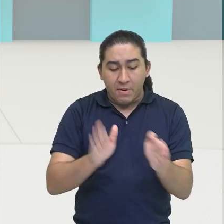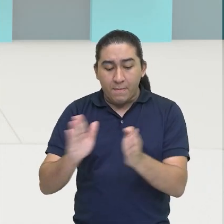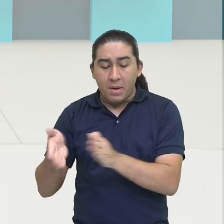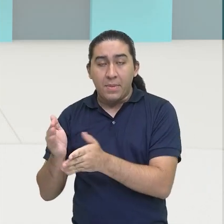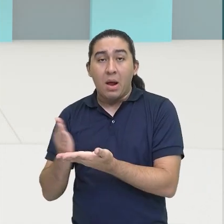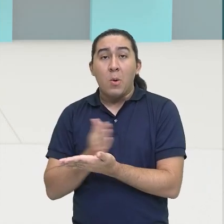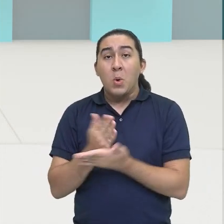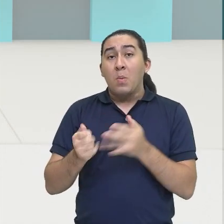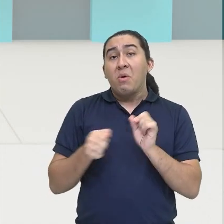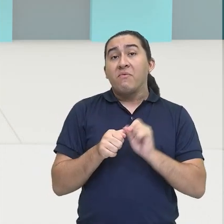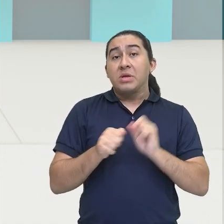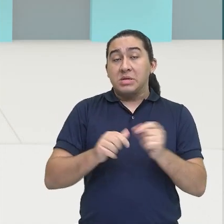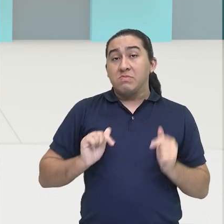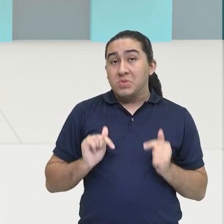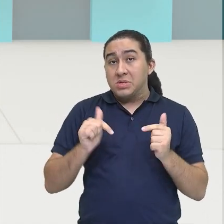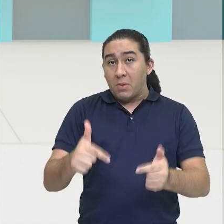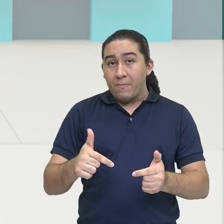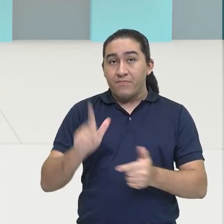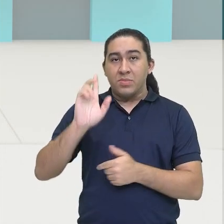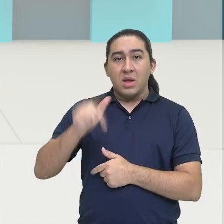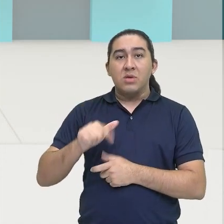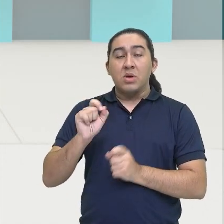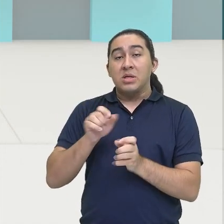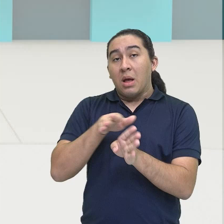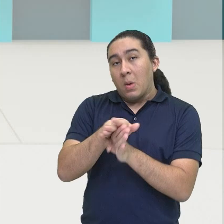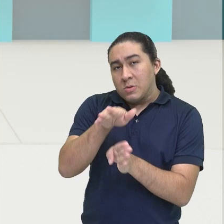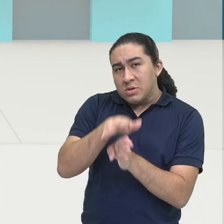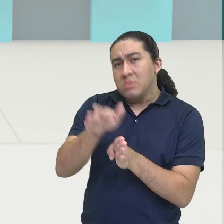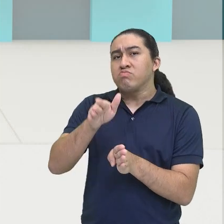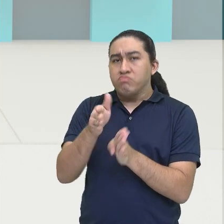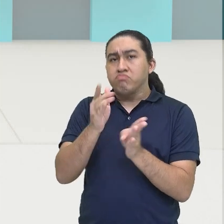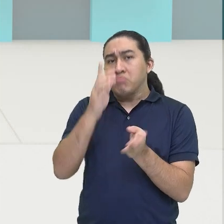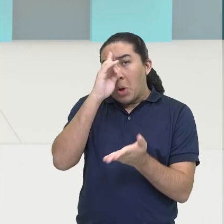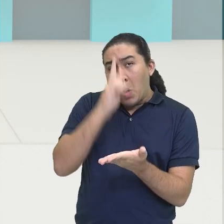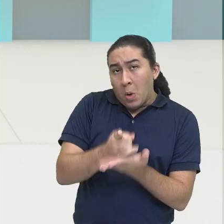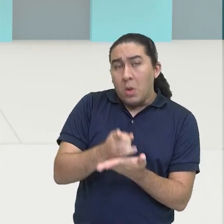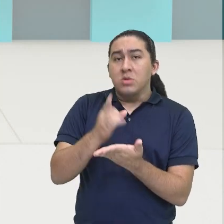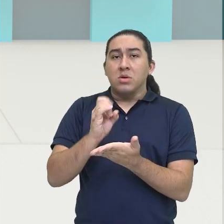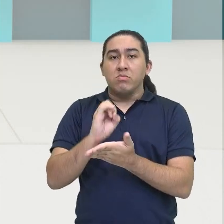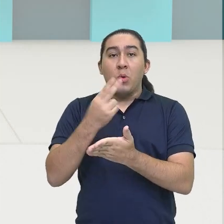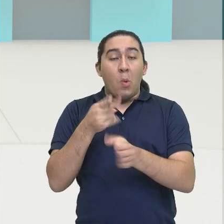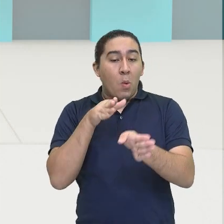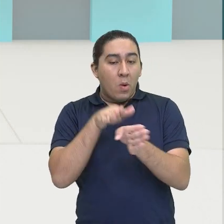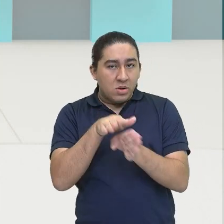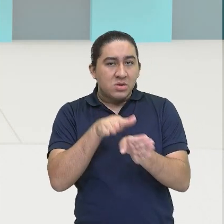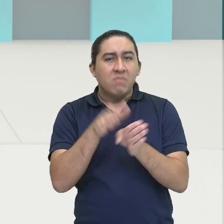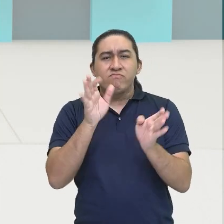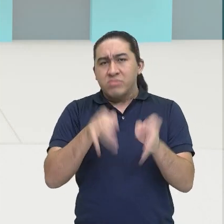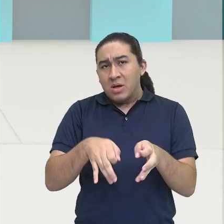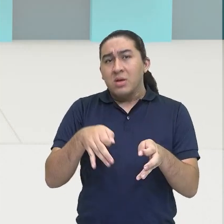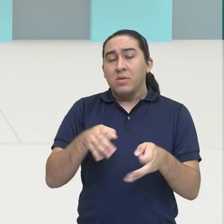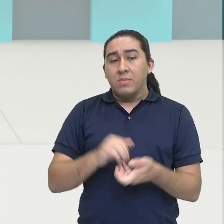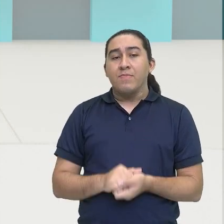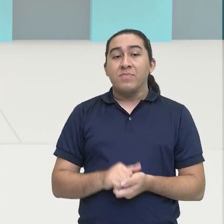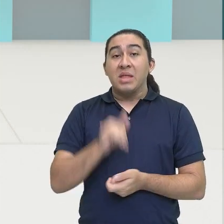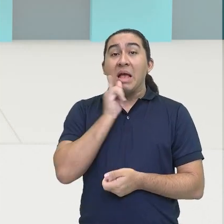determinada tarefa. O texto injuntivo serve para dar instruções, ordens, orientações. Se eu digo